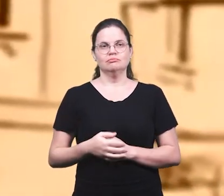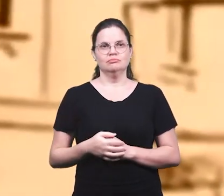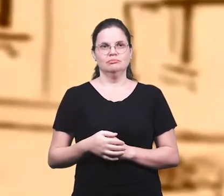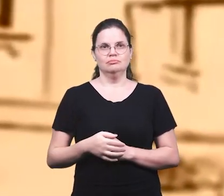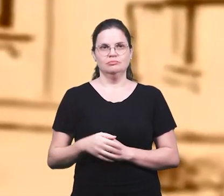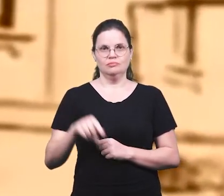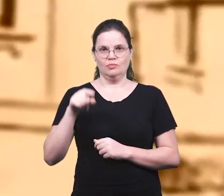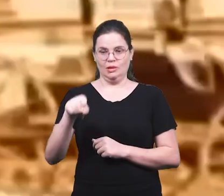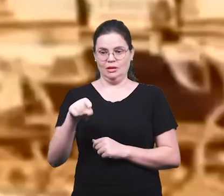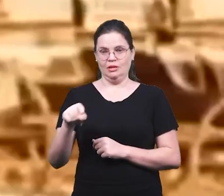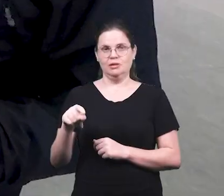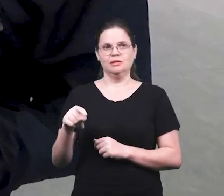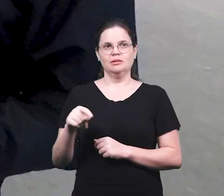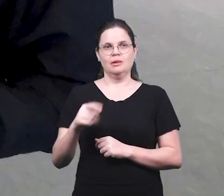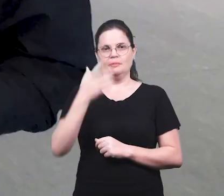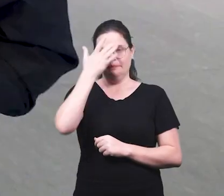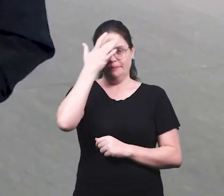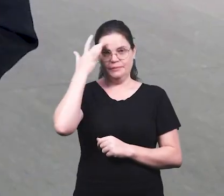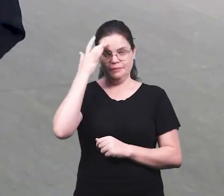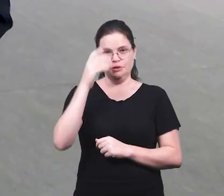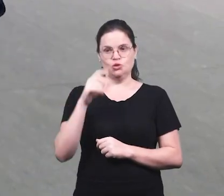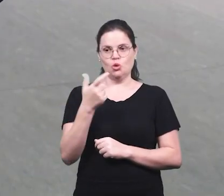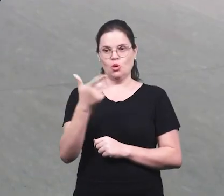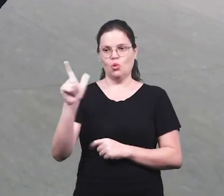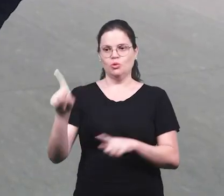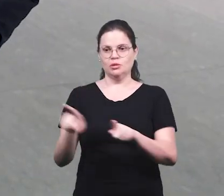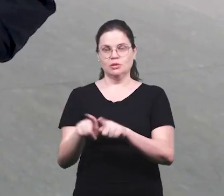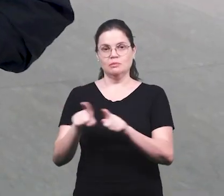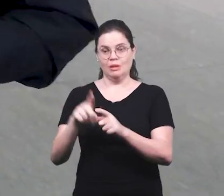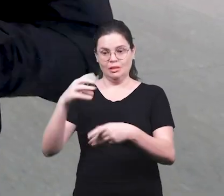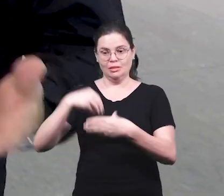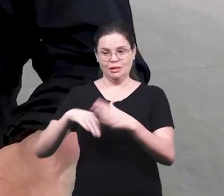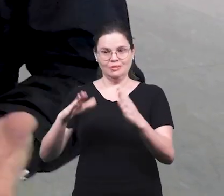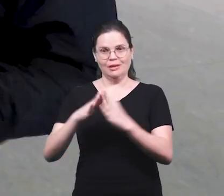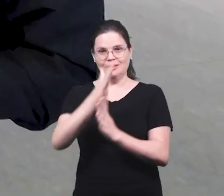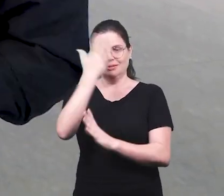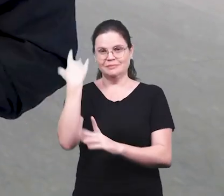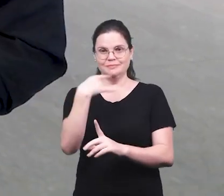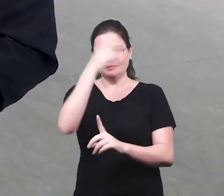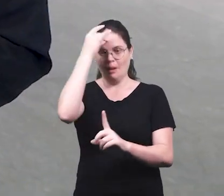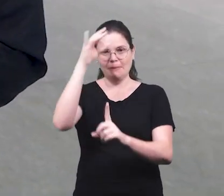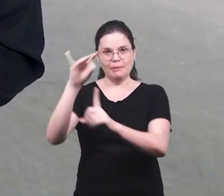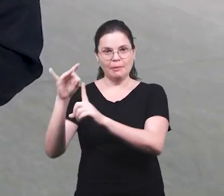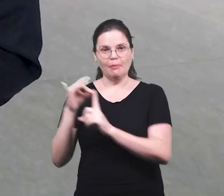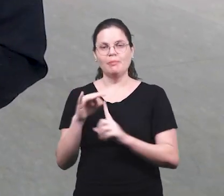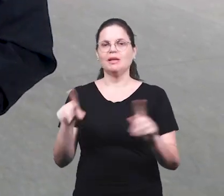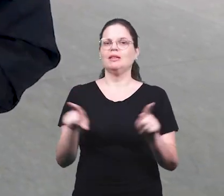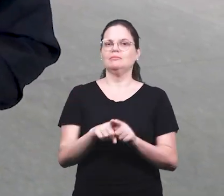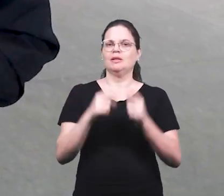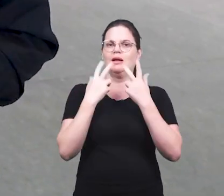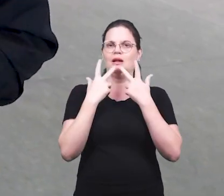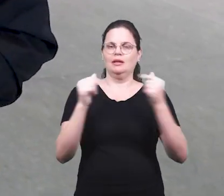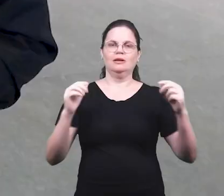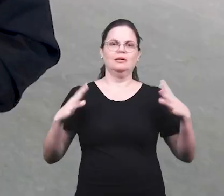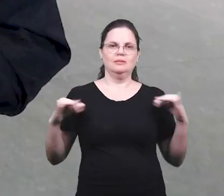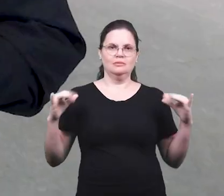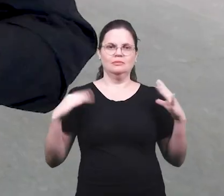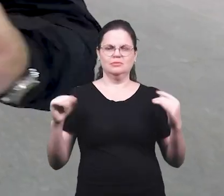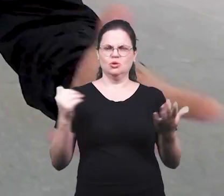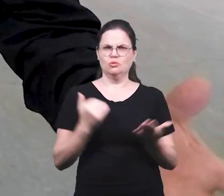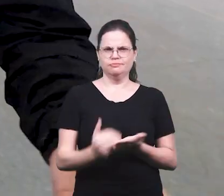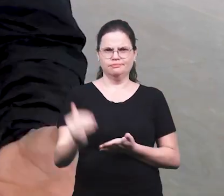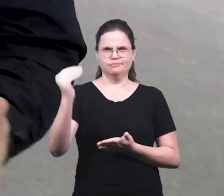ele e outras pessoas também foram batizados com o Espírito Santo e também falaram em línguas.